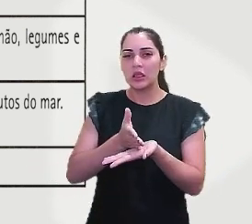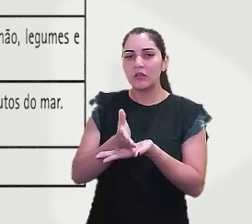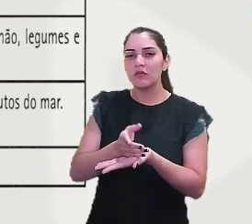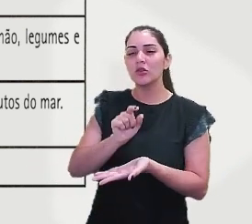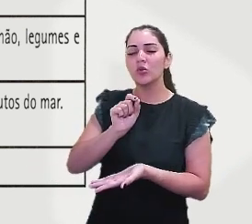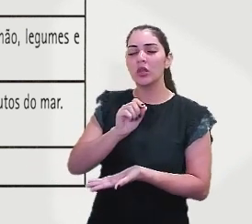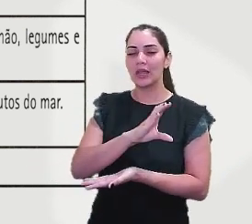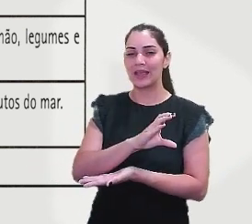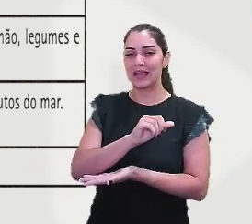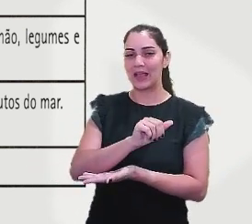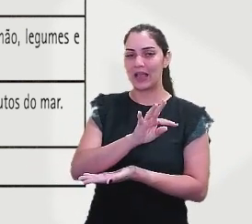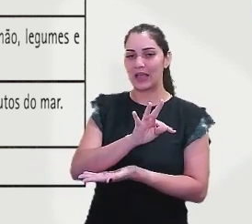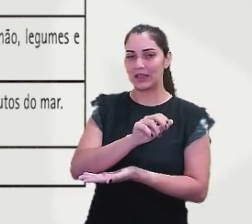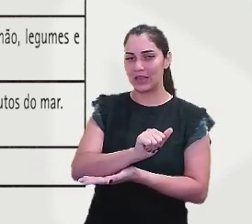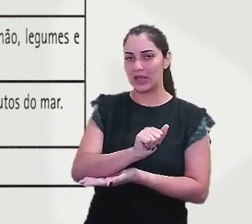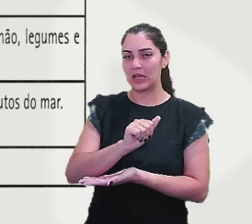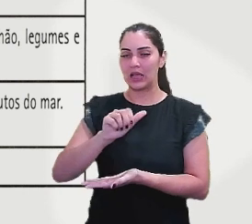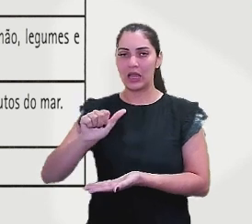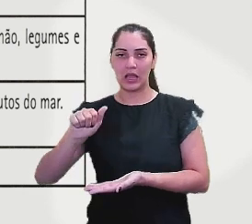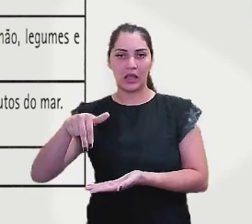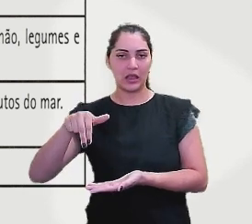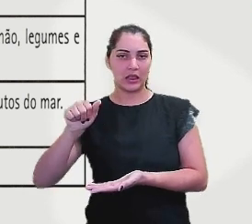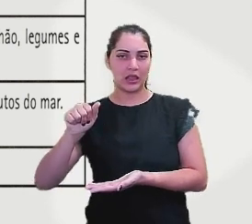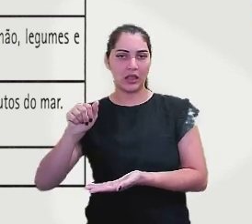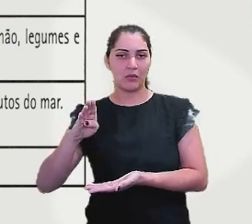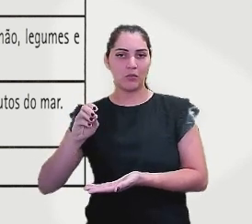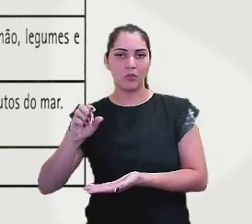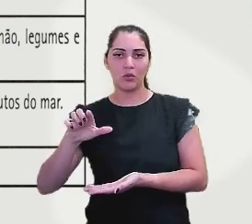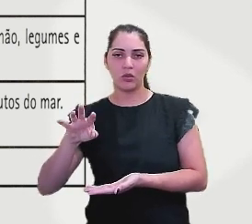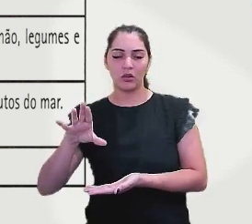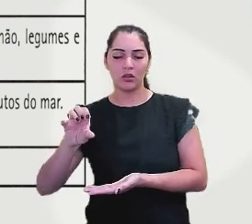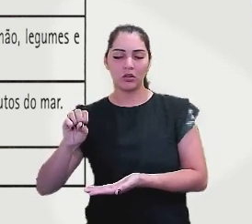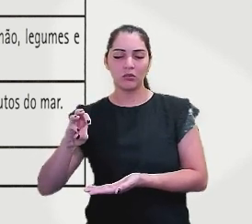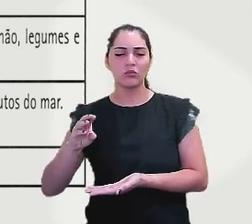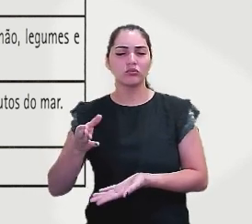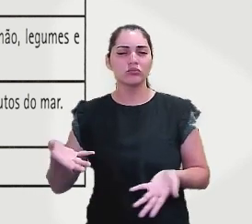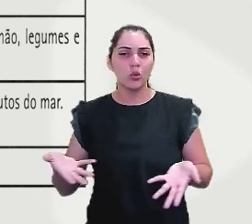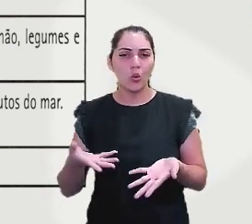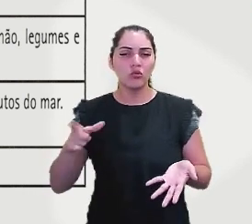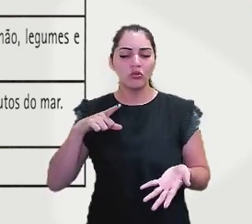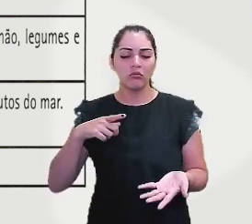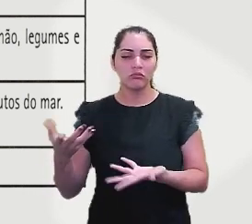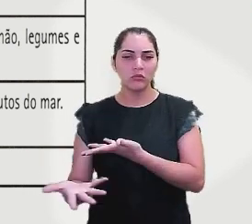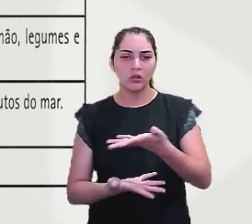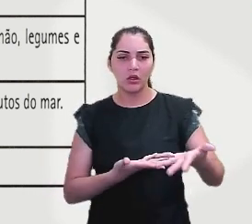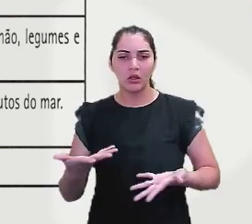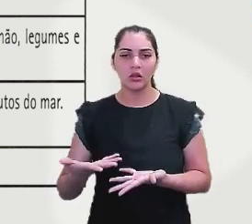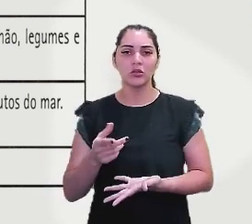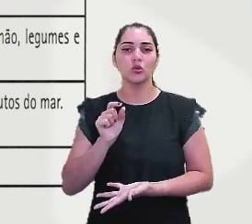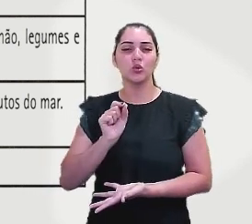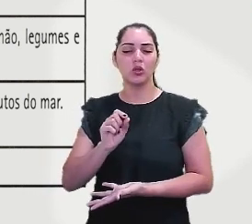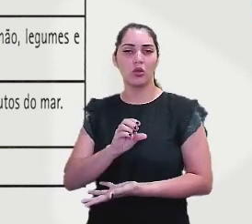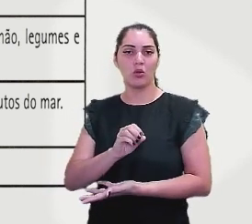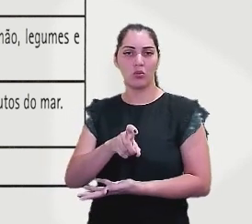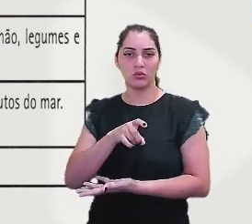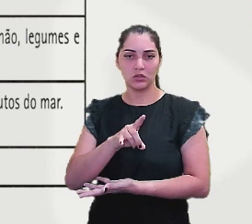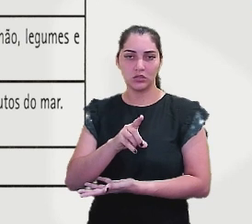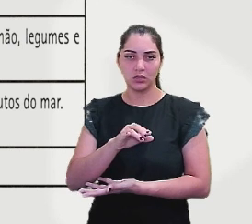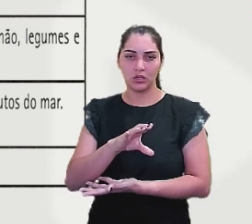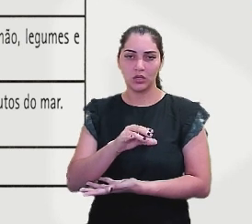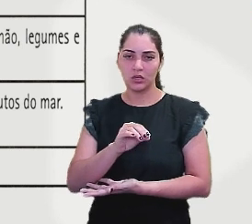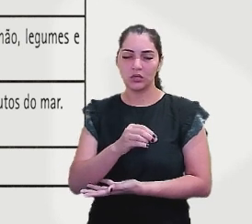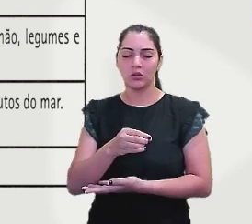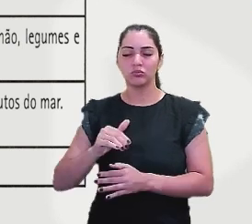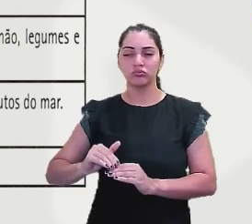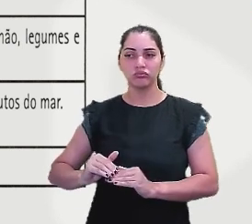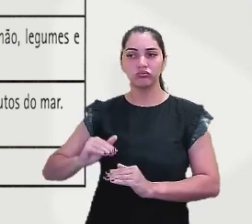e anabolismo, tá? Atua justamente nessa relação de oxidação e de